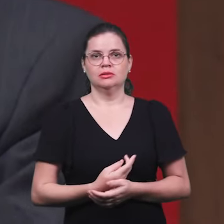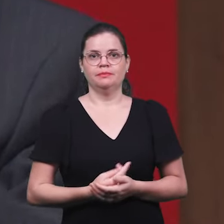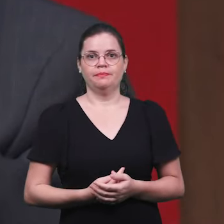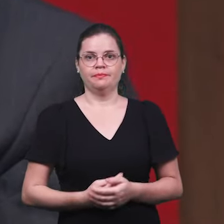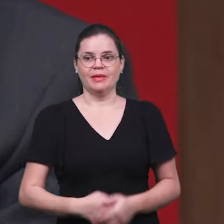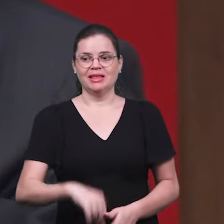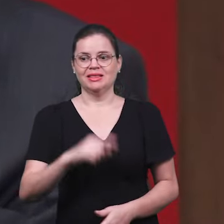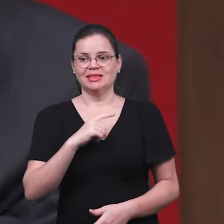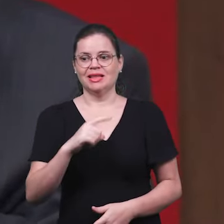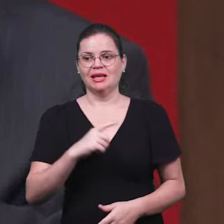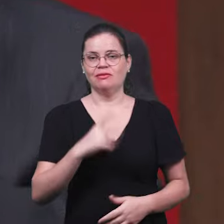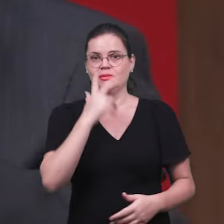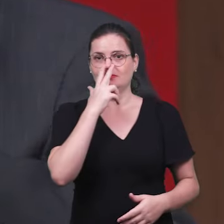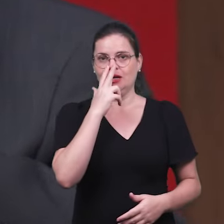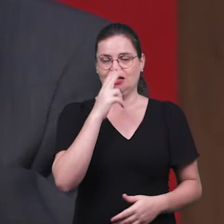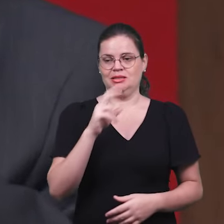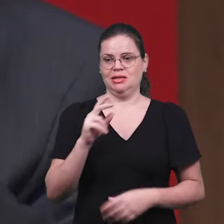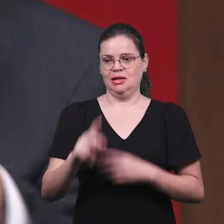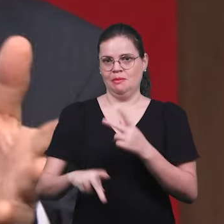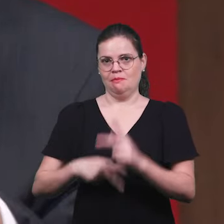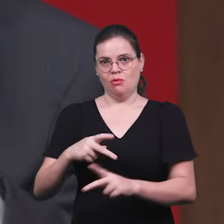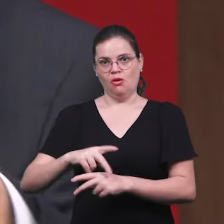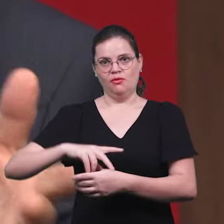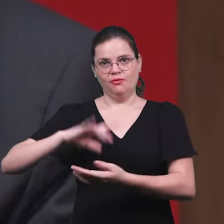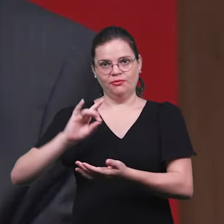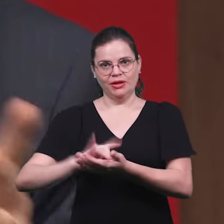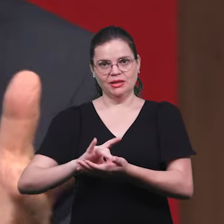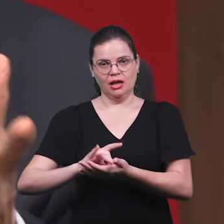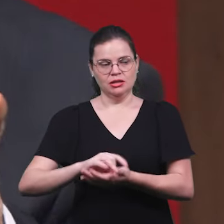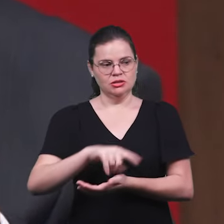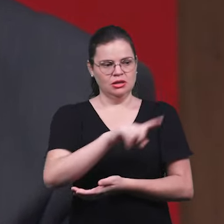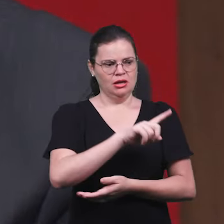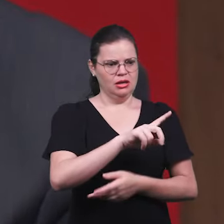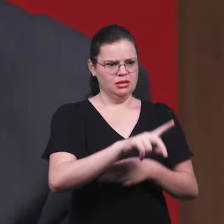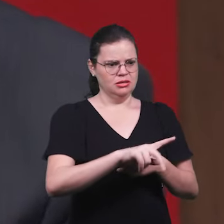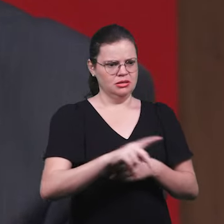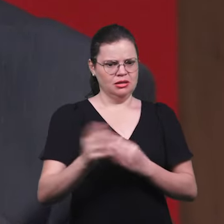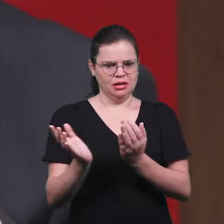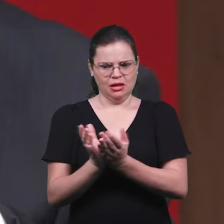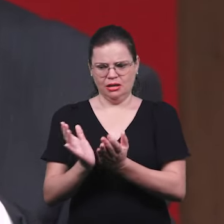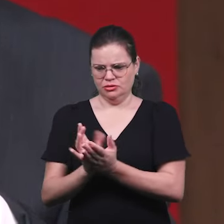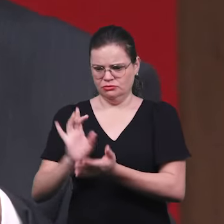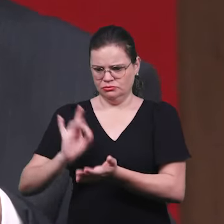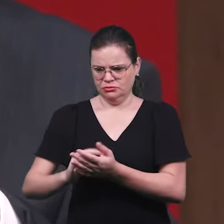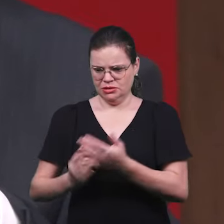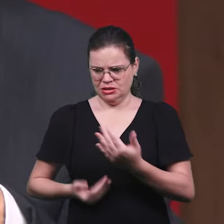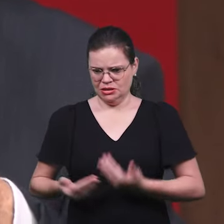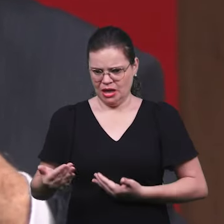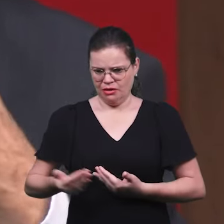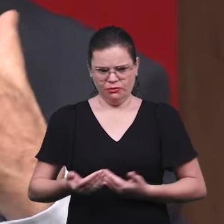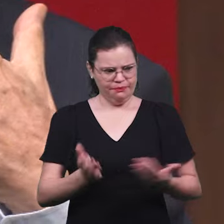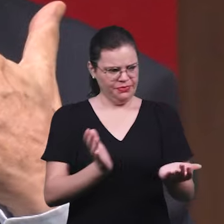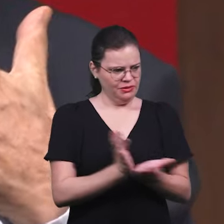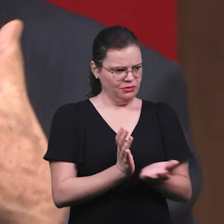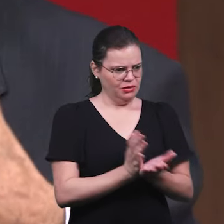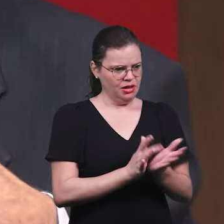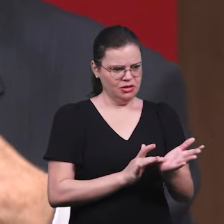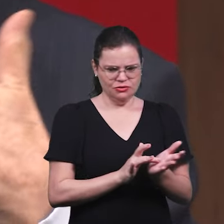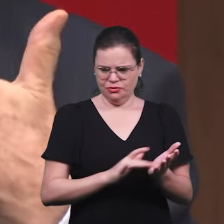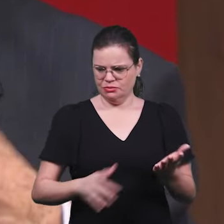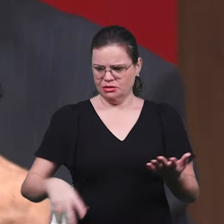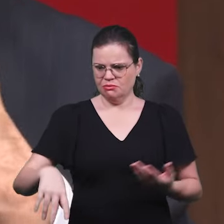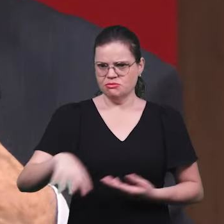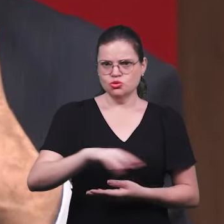dos verdadeiros cristãos com os cristãos por conveniência, não é? Começou a